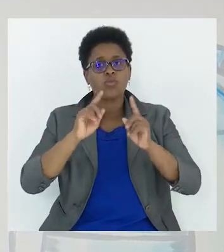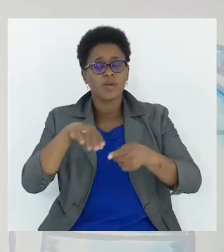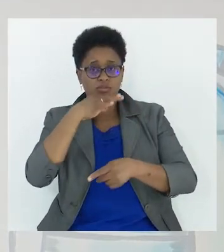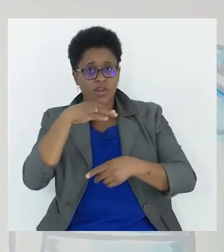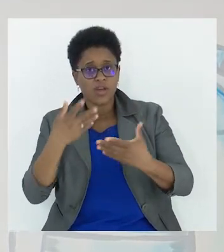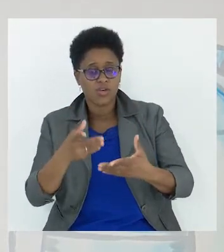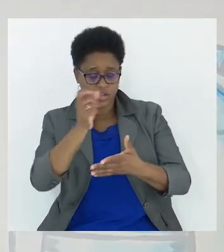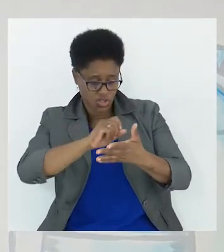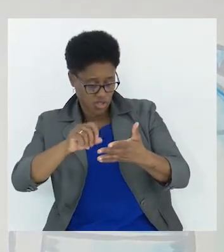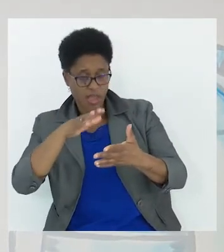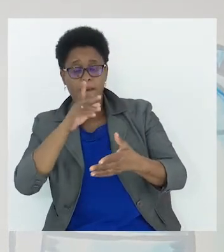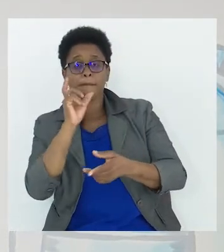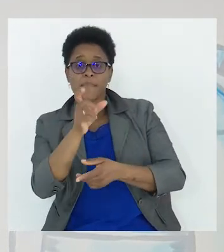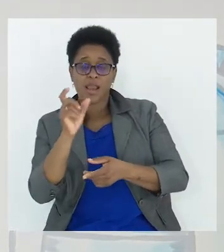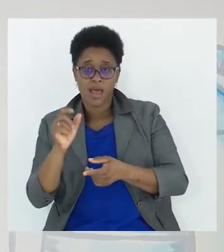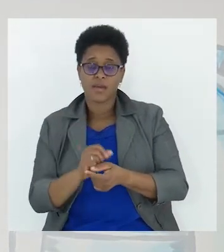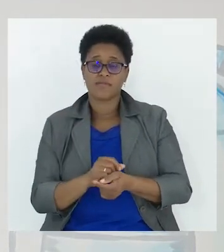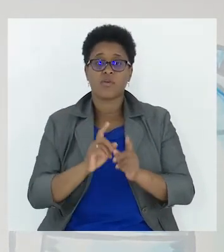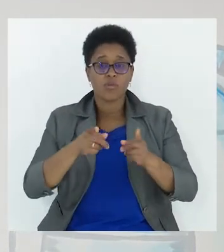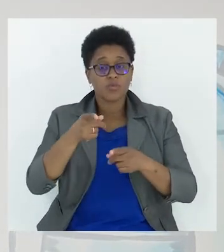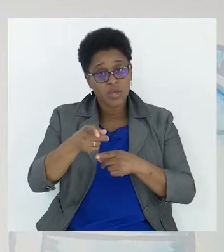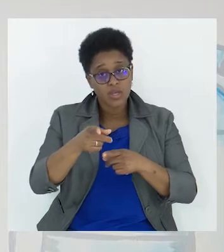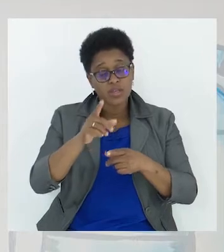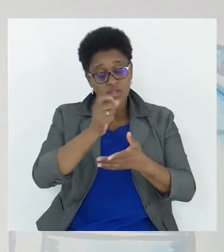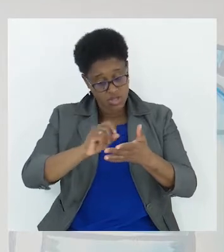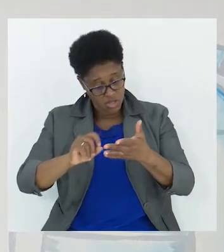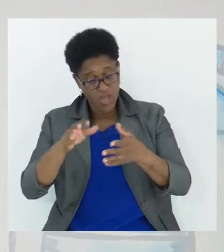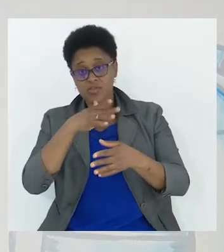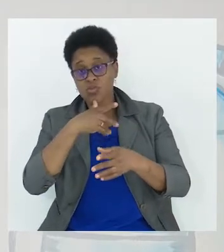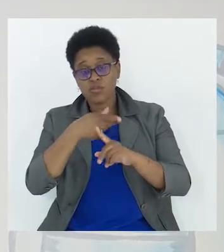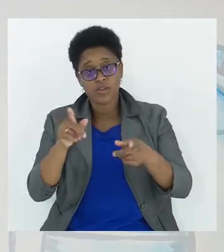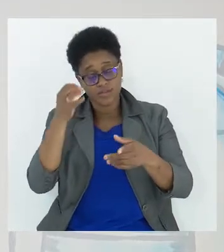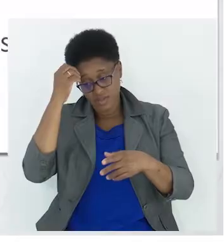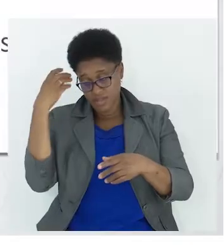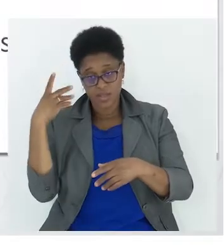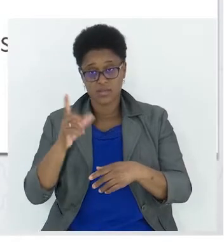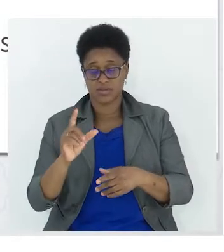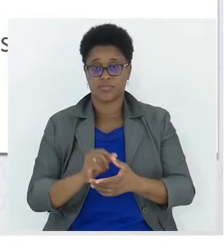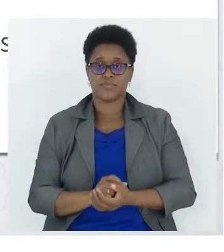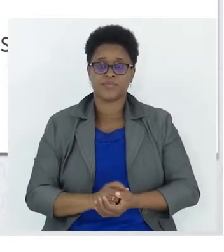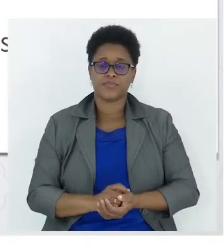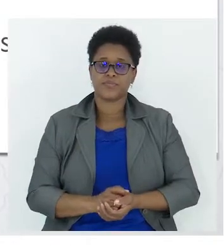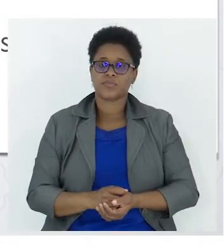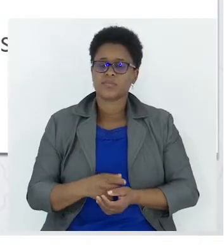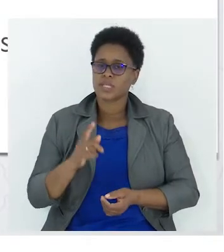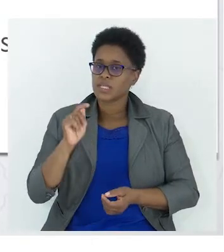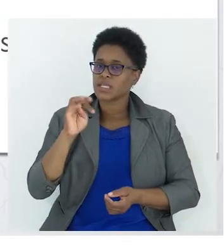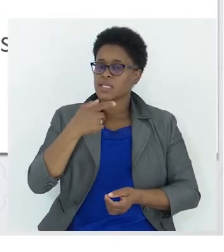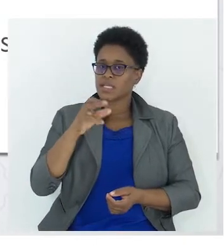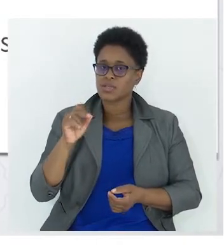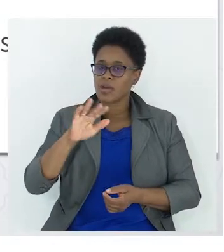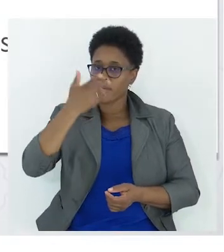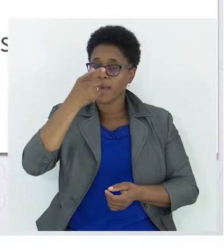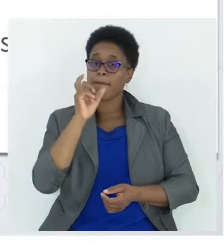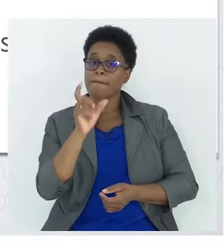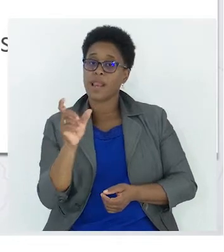palavras com cores diferentes, assim não te esqueces de nenhuma e não erras na linha de associação. Estão é a primeira palavra que está